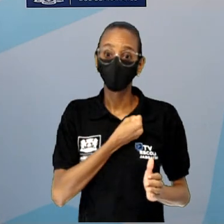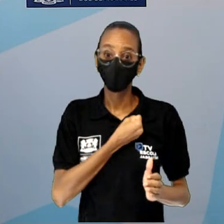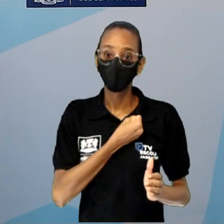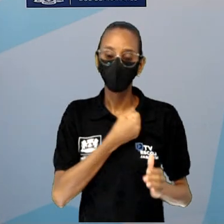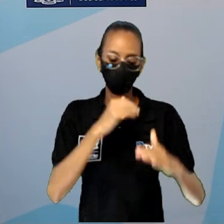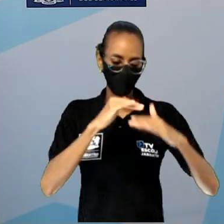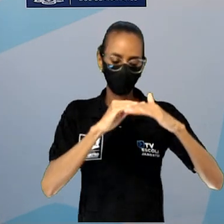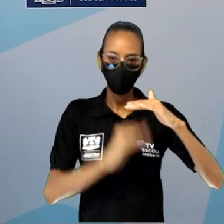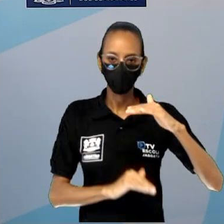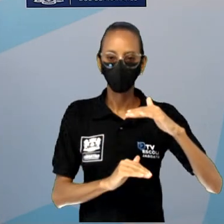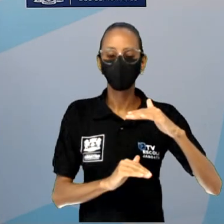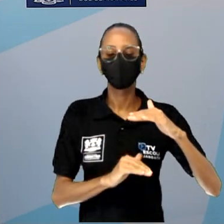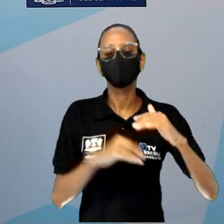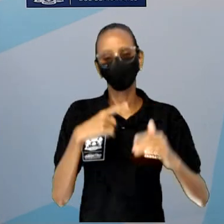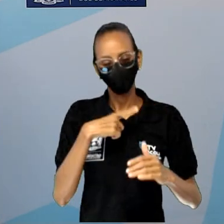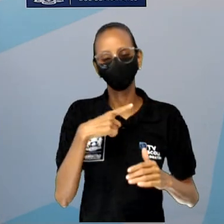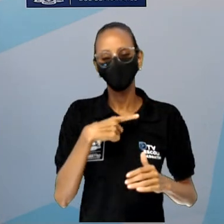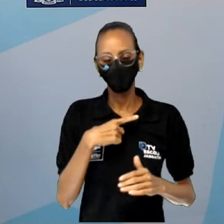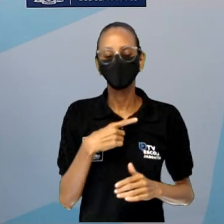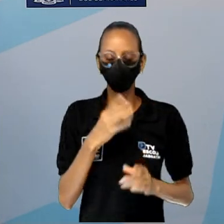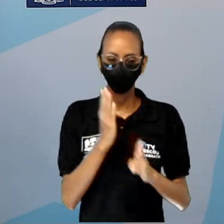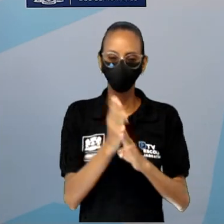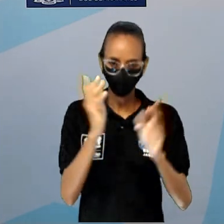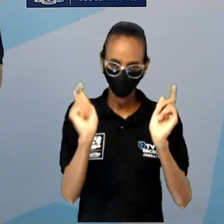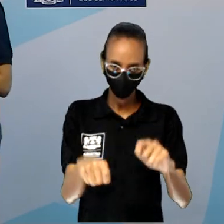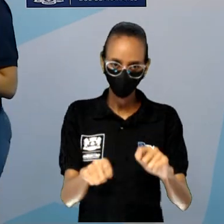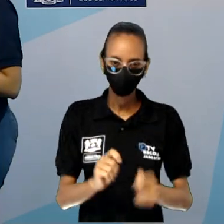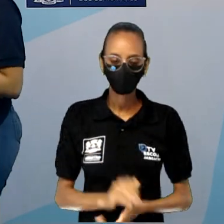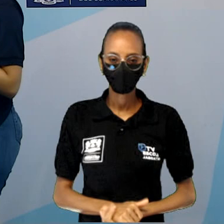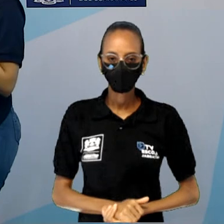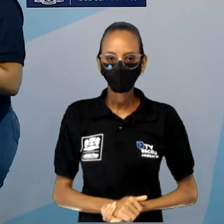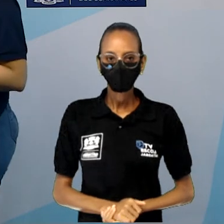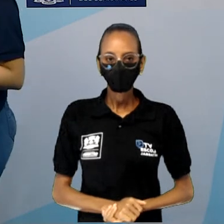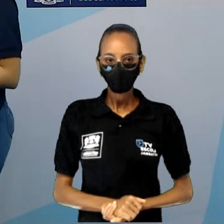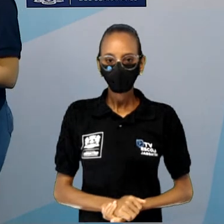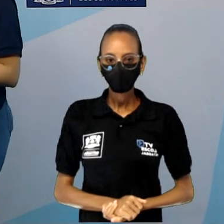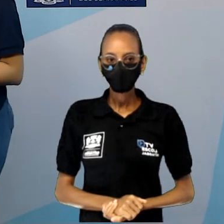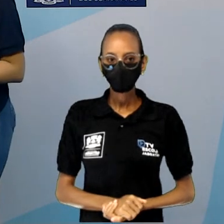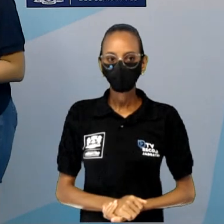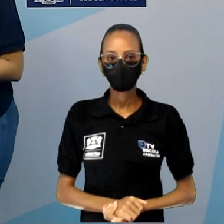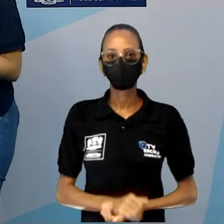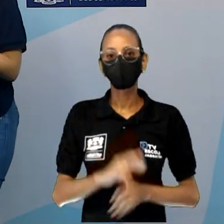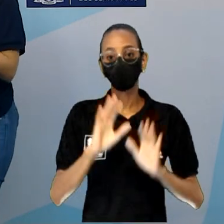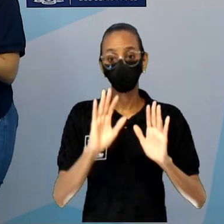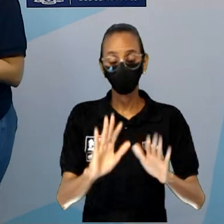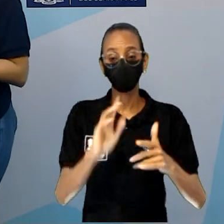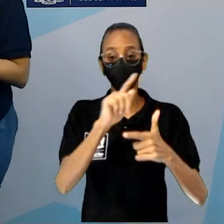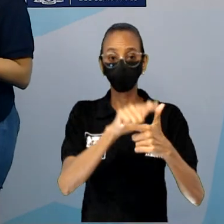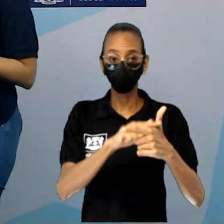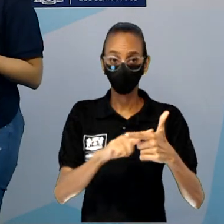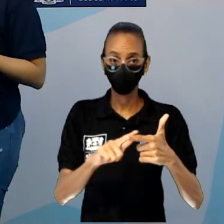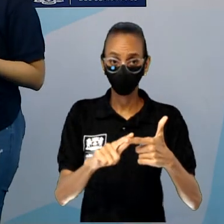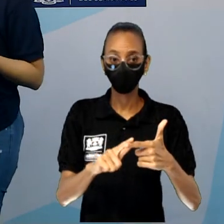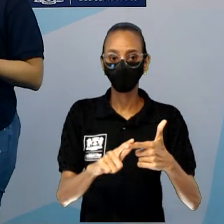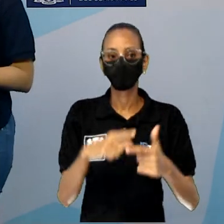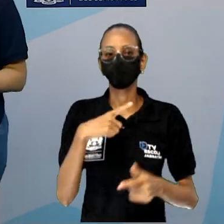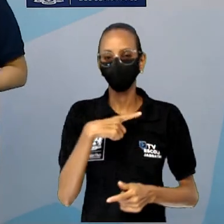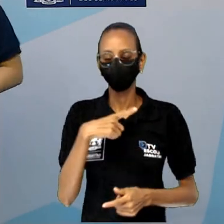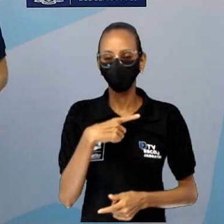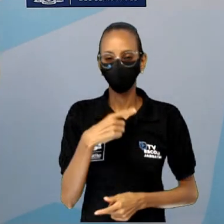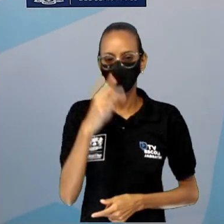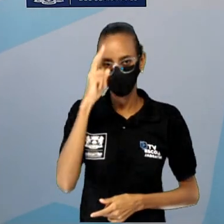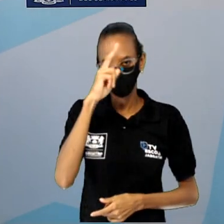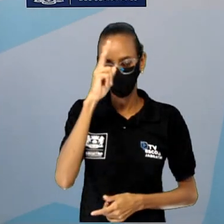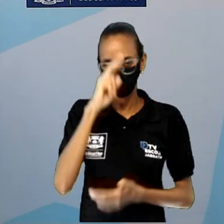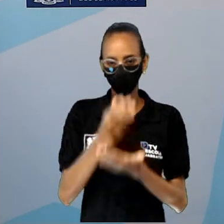número que vai estar nos dois ao mesmo tempo. Tá certo? No caso dos divisores, a gente também tinha listado isso em uma das